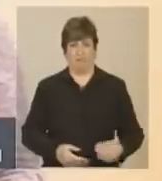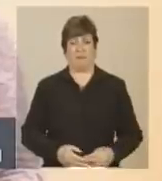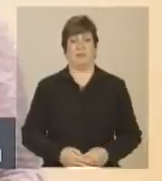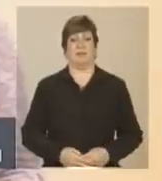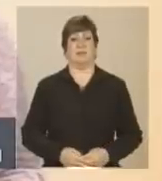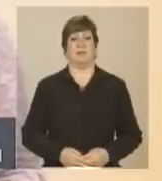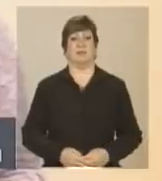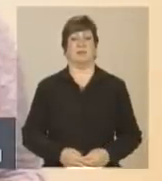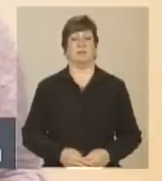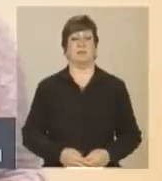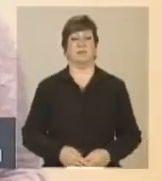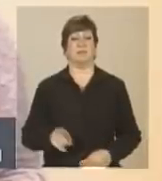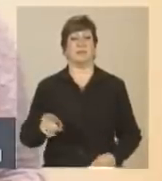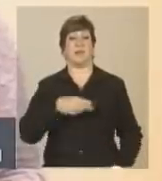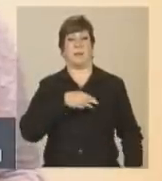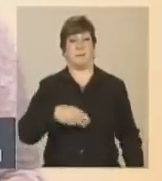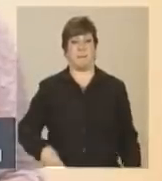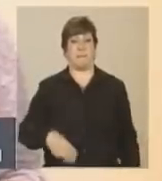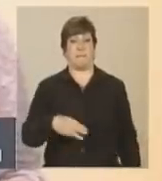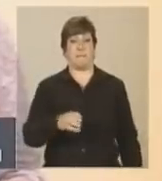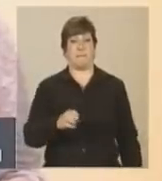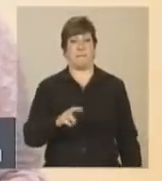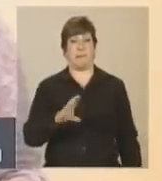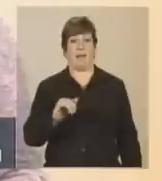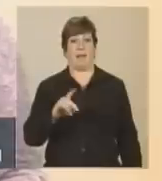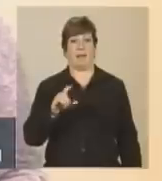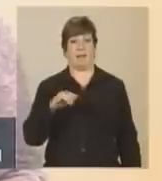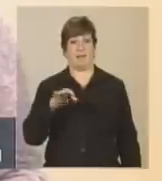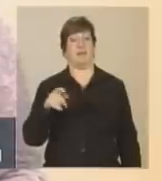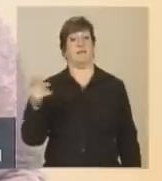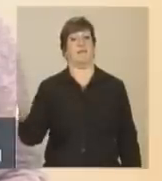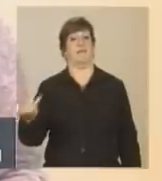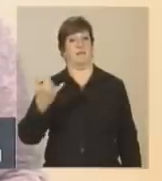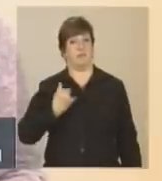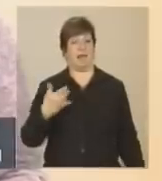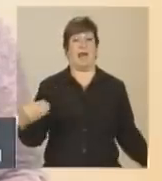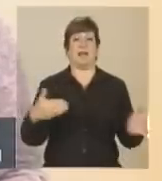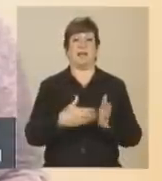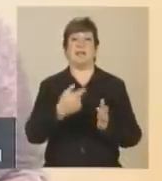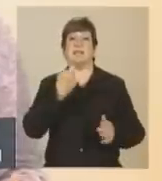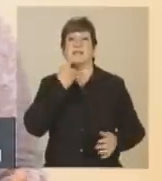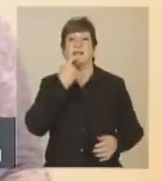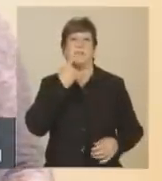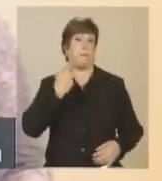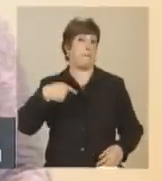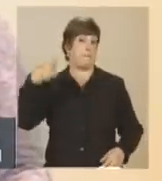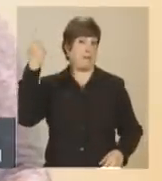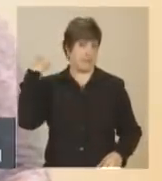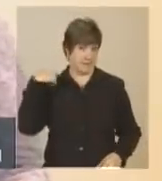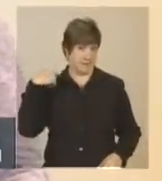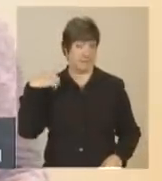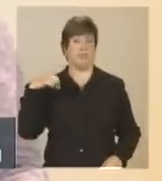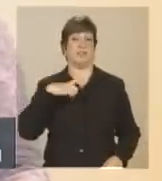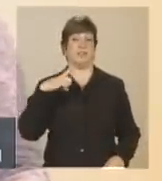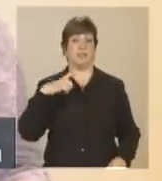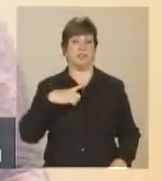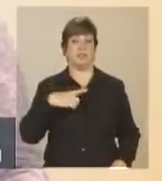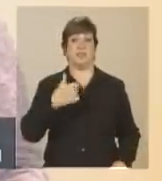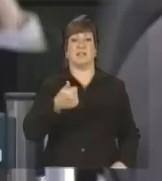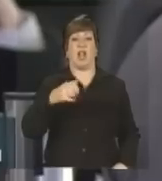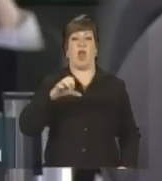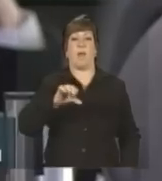O ministro Mercadante me informou que até sexta-feira passada tinha